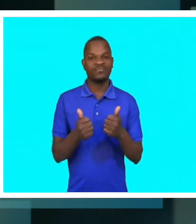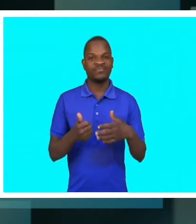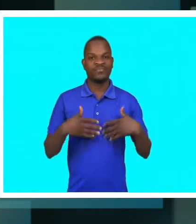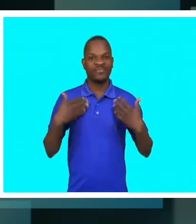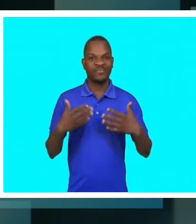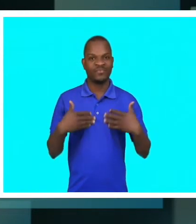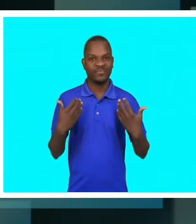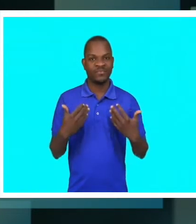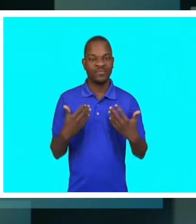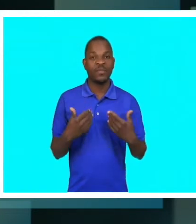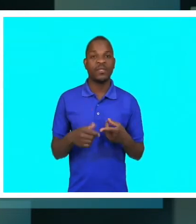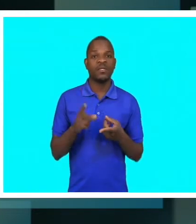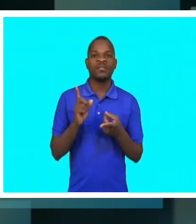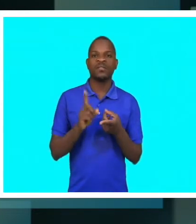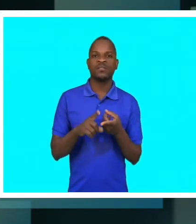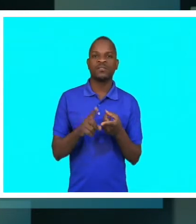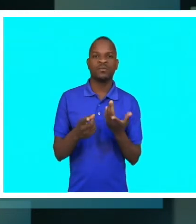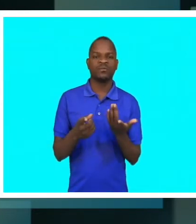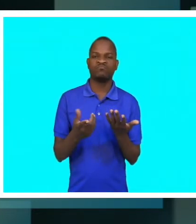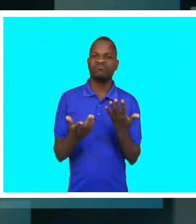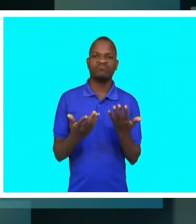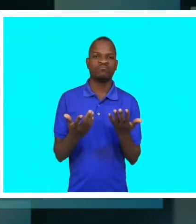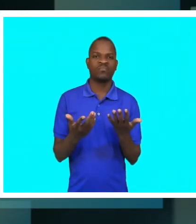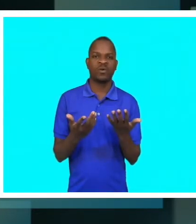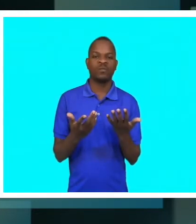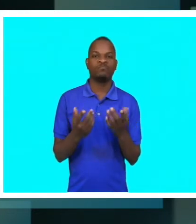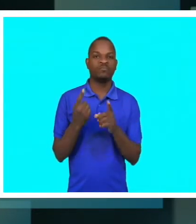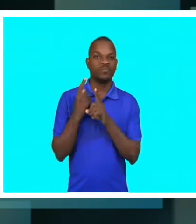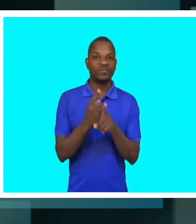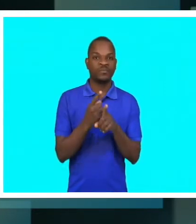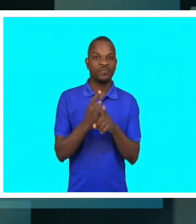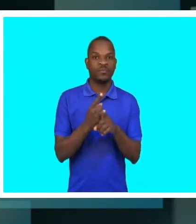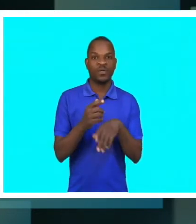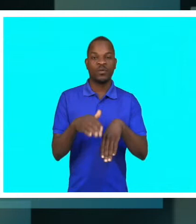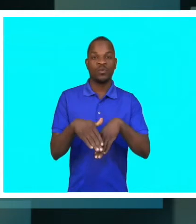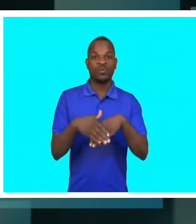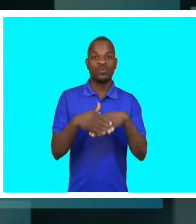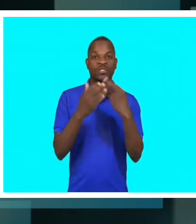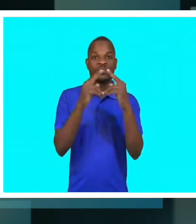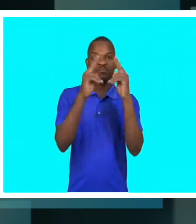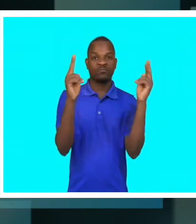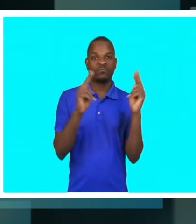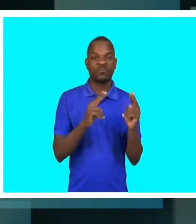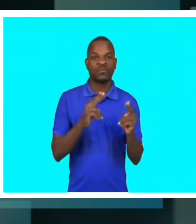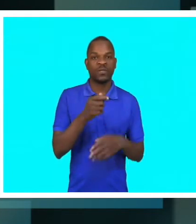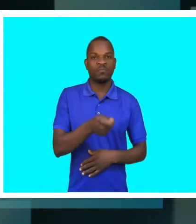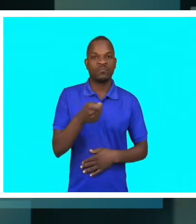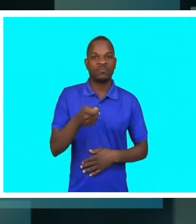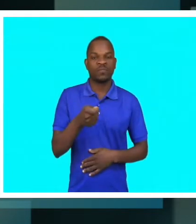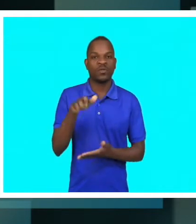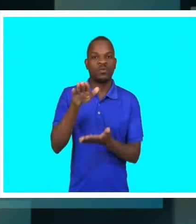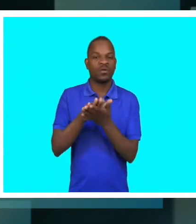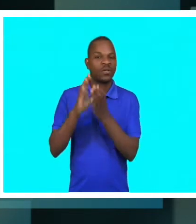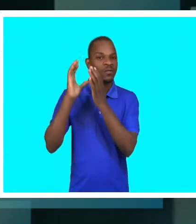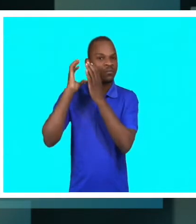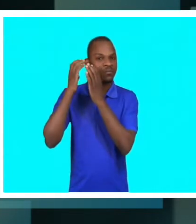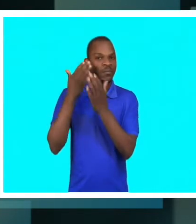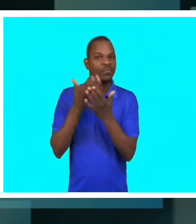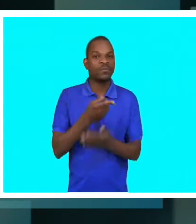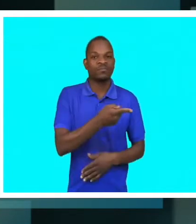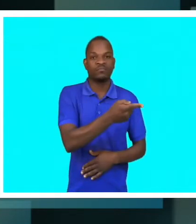Me sinto bem e sinto-me bem comemorar este dia aqui na rádio, para